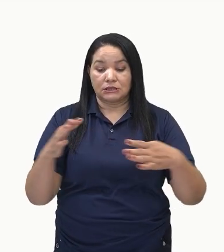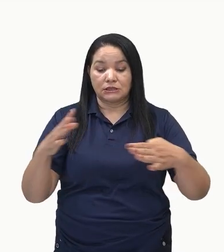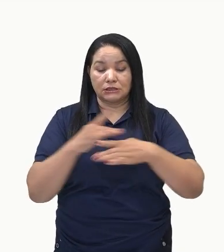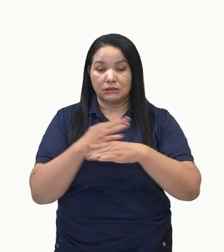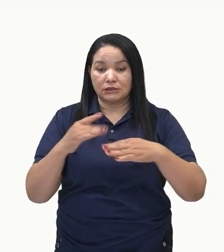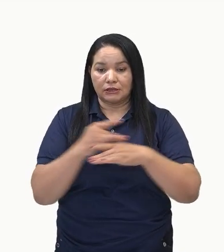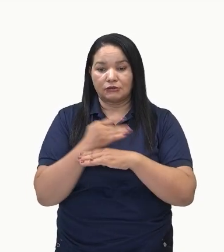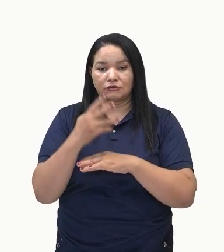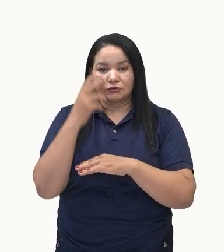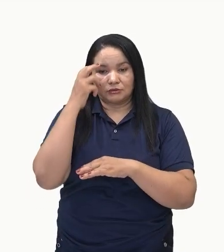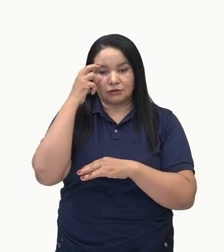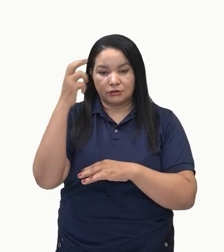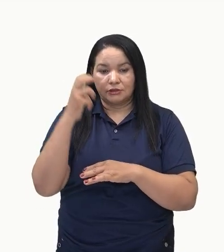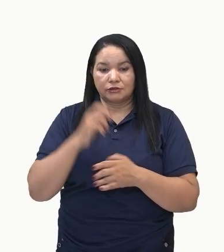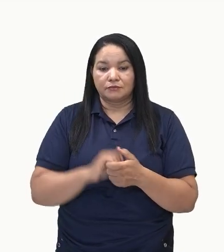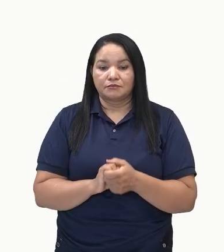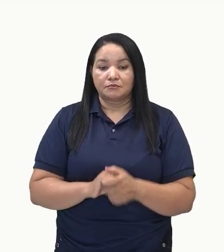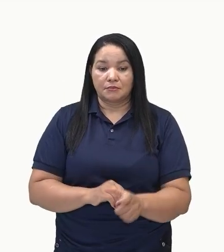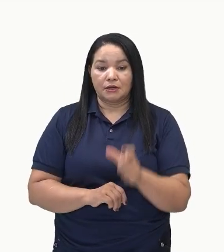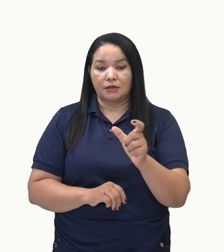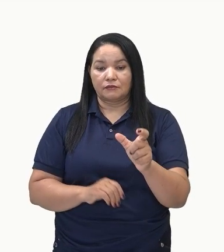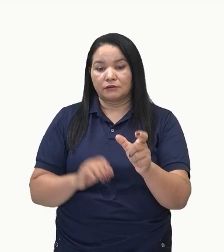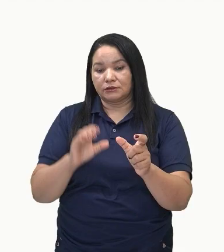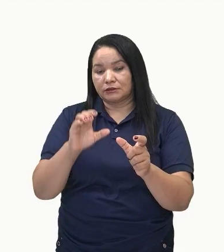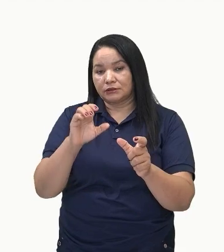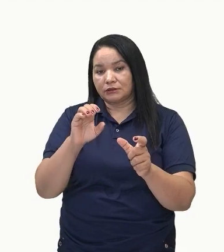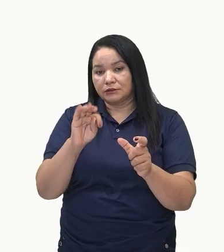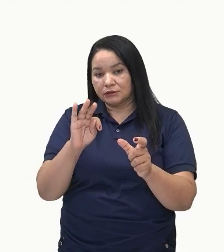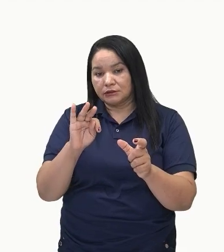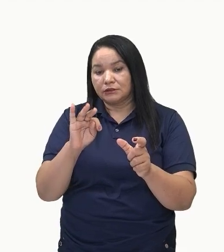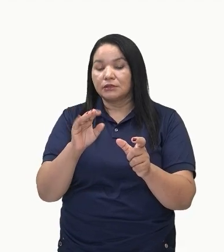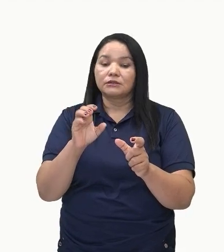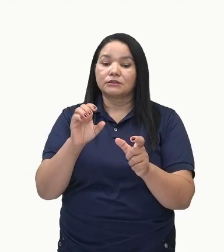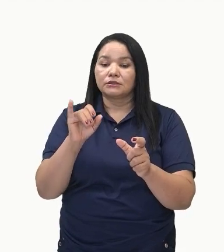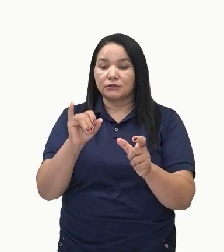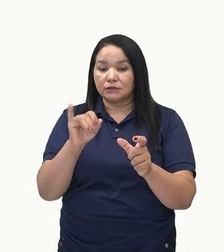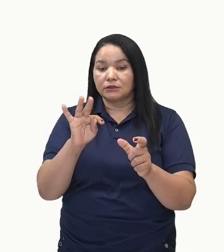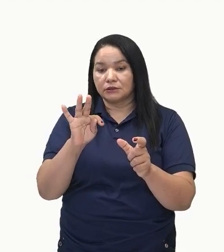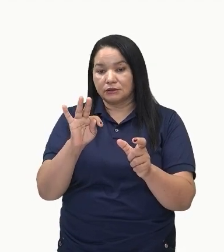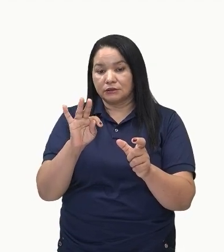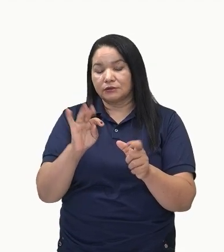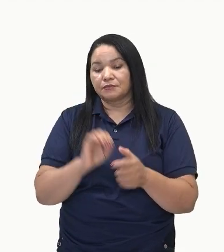Cities. Cities, né? Cidades equivalente a elas,